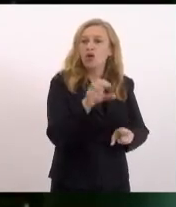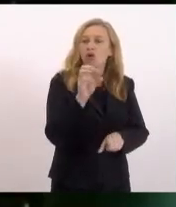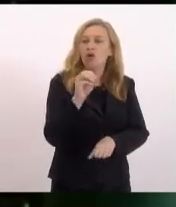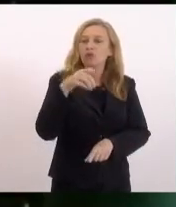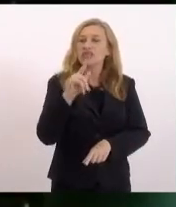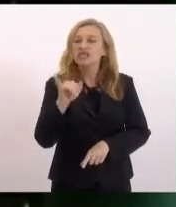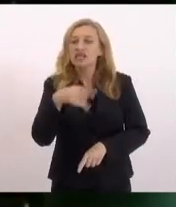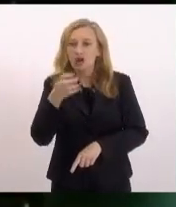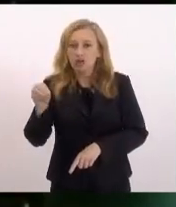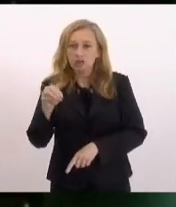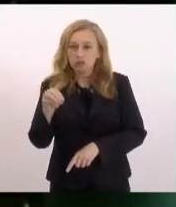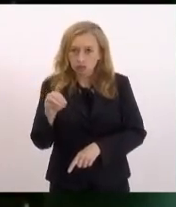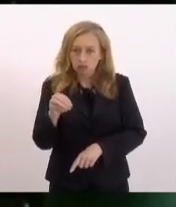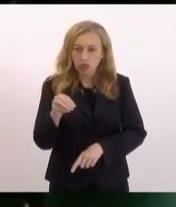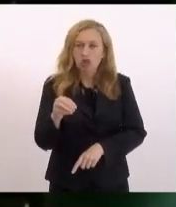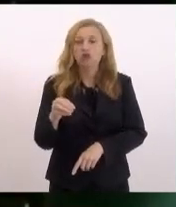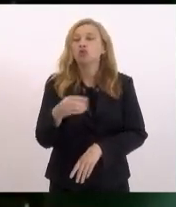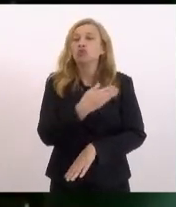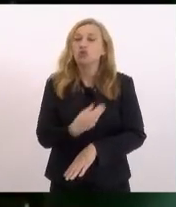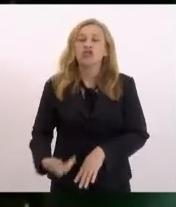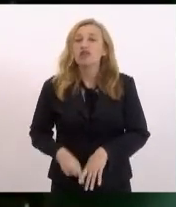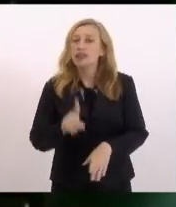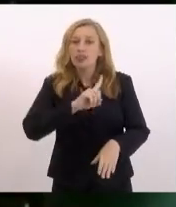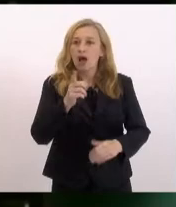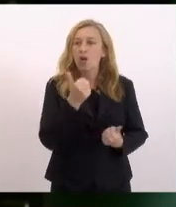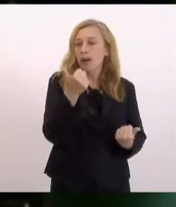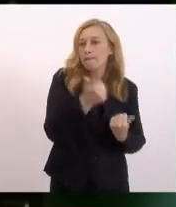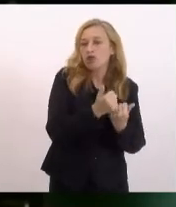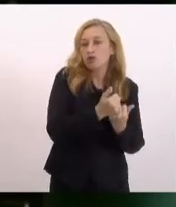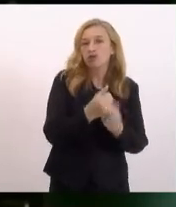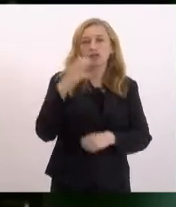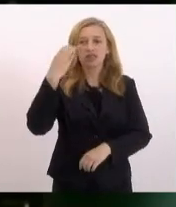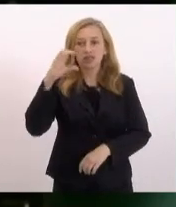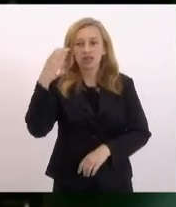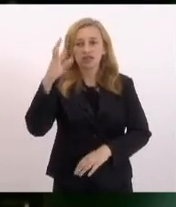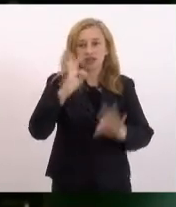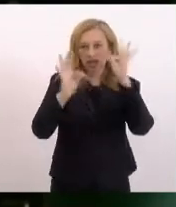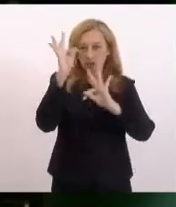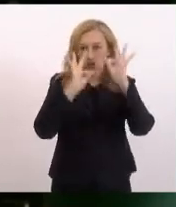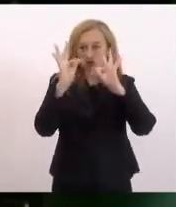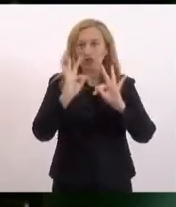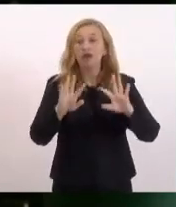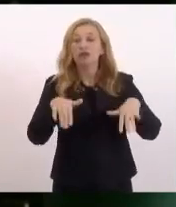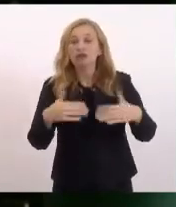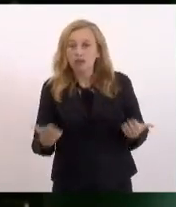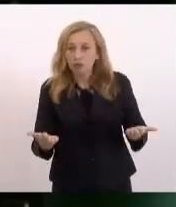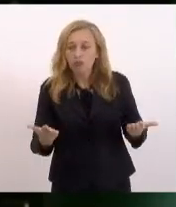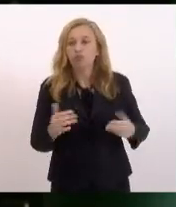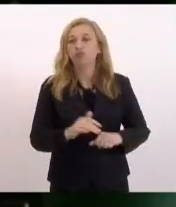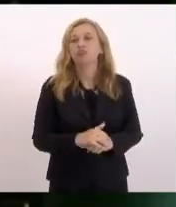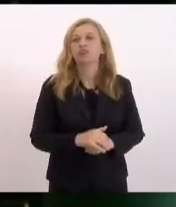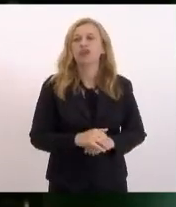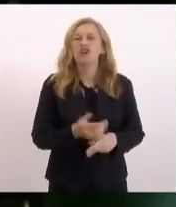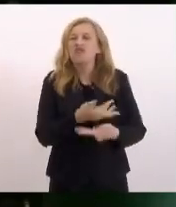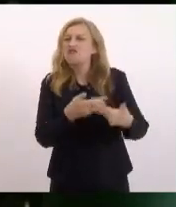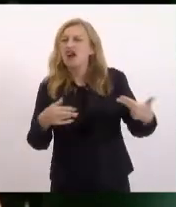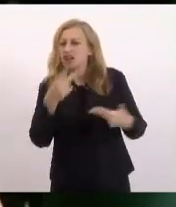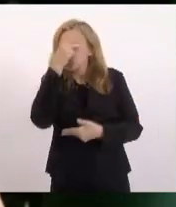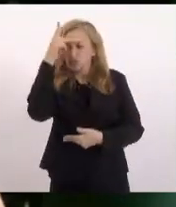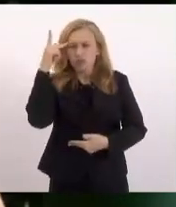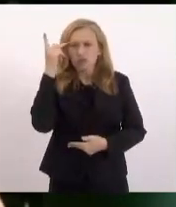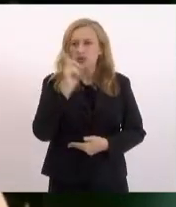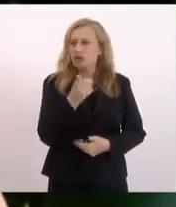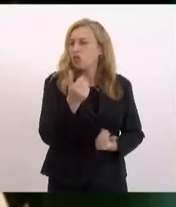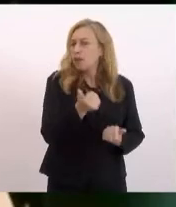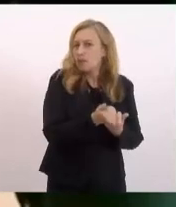governos que não se apoiaram na ciência e na tecnologia. No entanto, tanto é que tantas pessoas não se